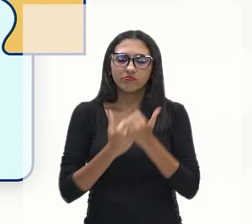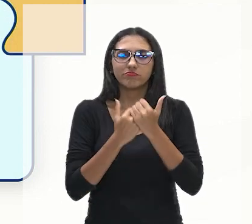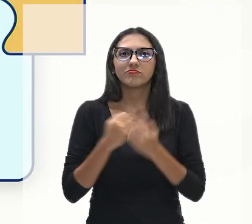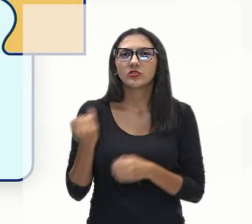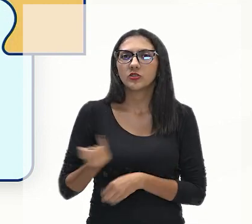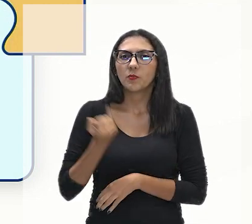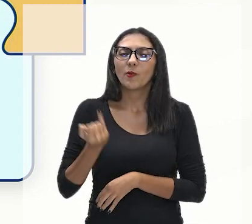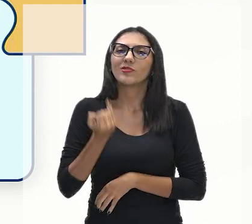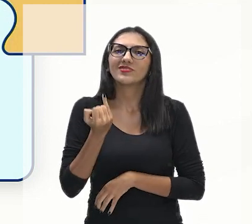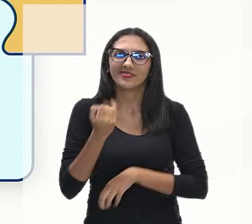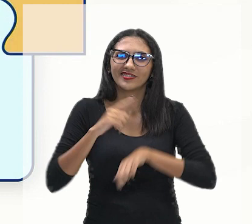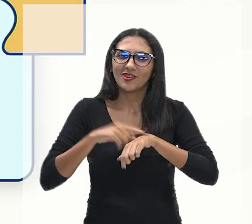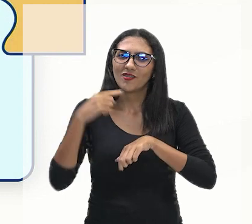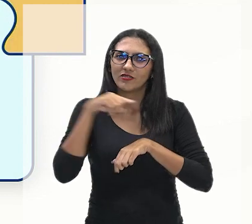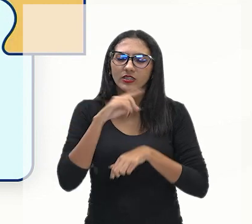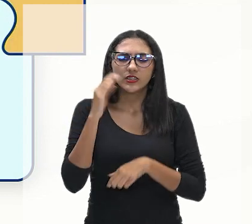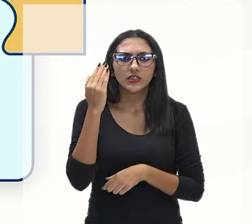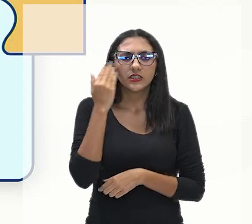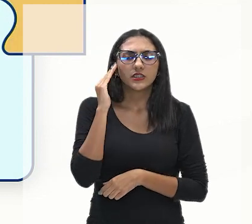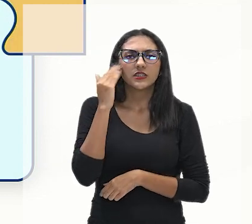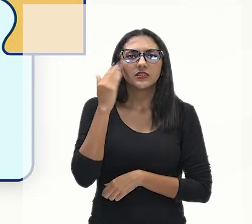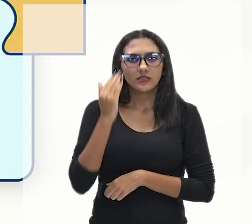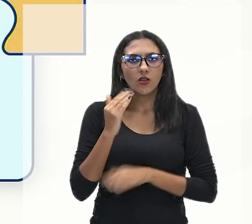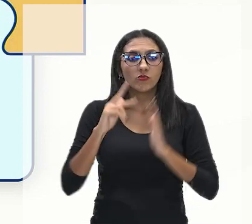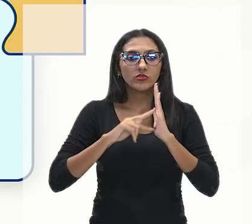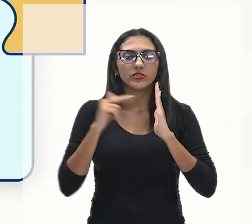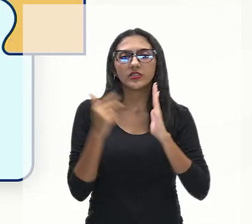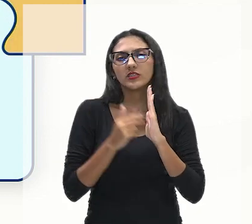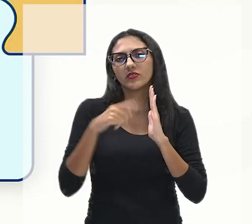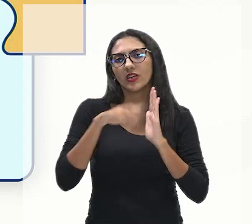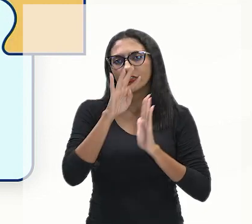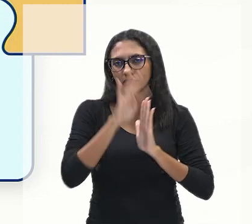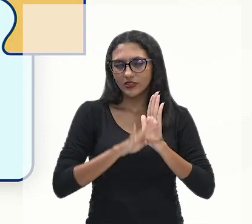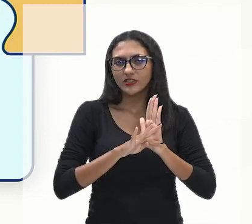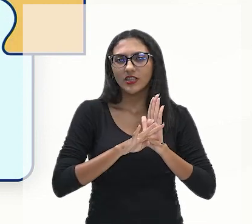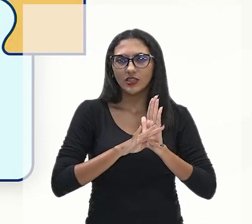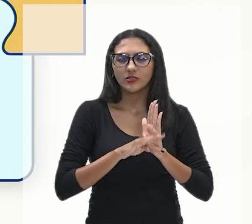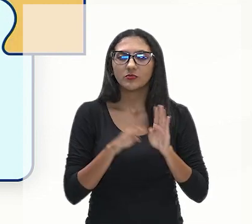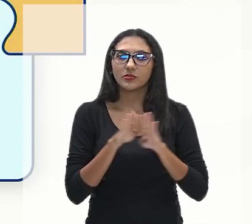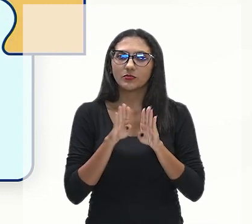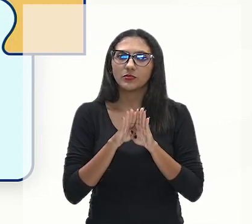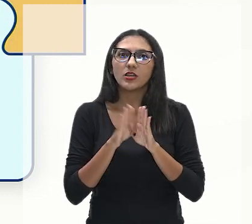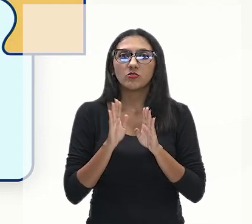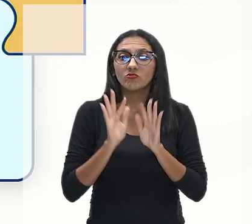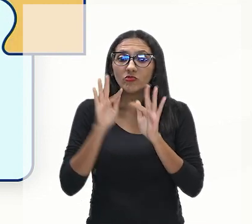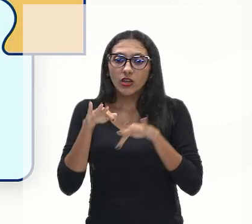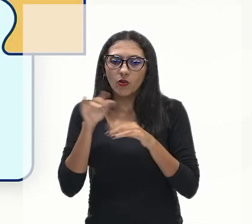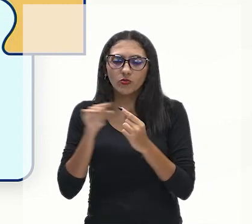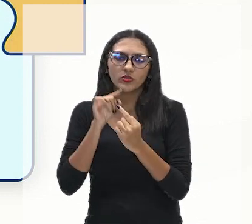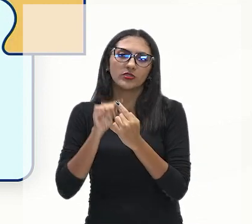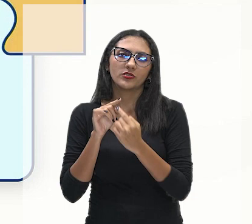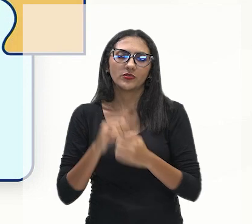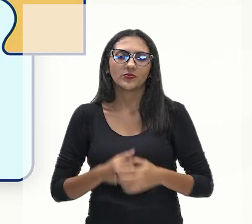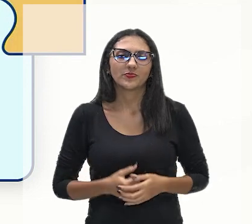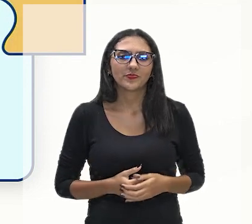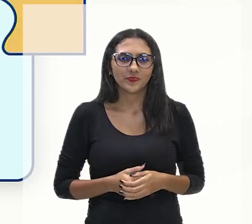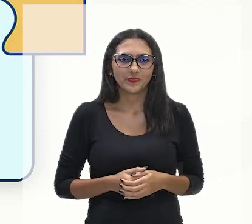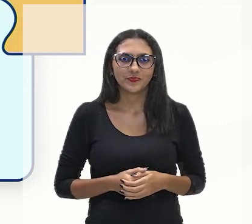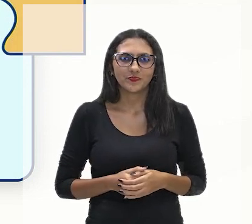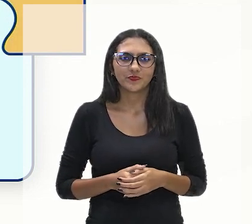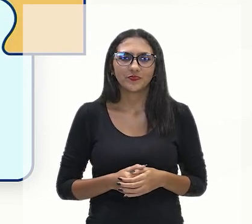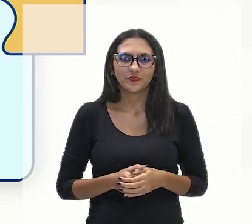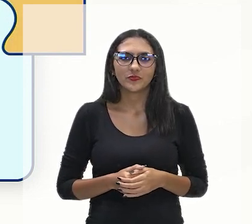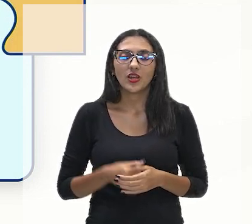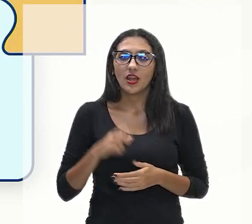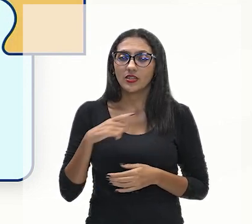de entender o significado do texto, qual o objetivo do texto. Ok? Essa foi a nossa primeira peça aqui,